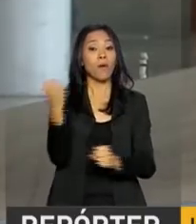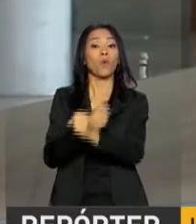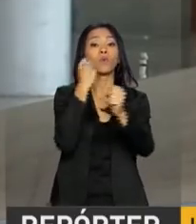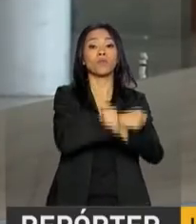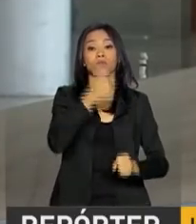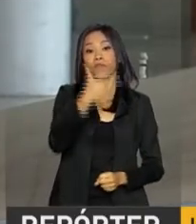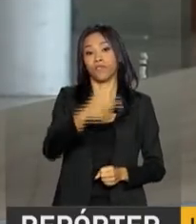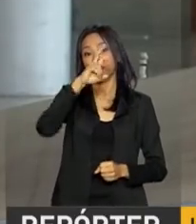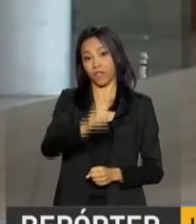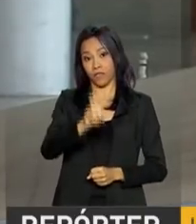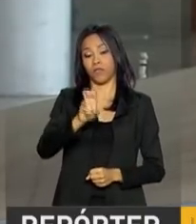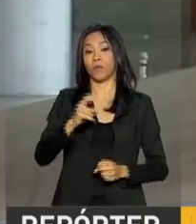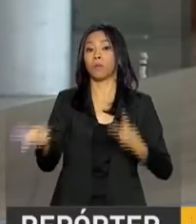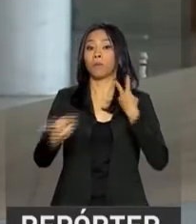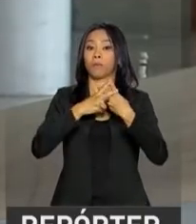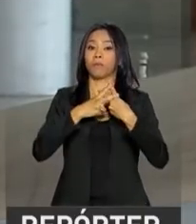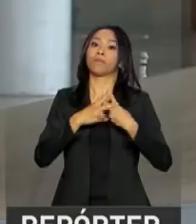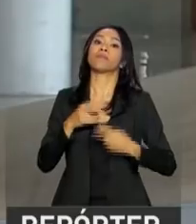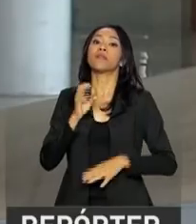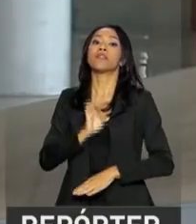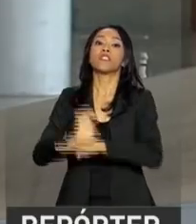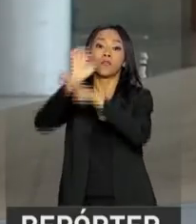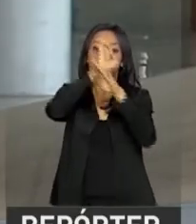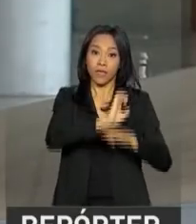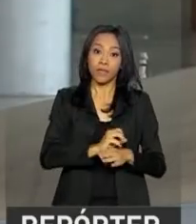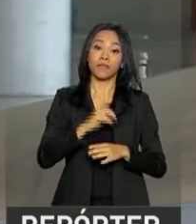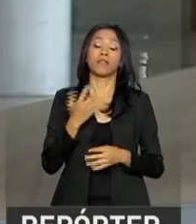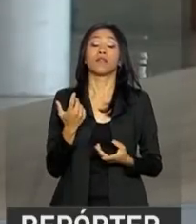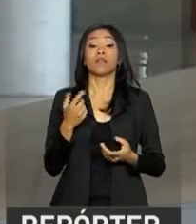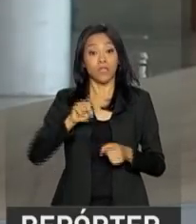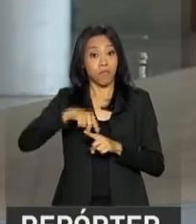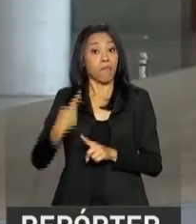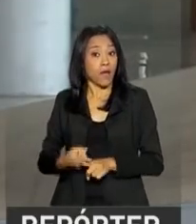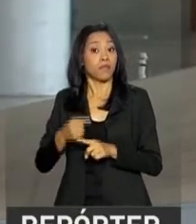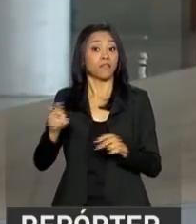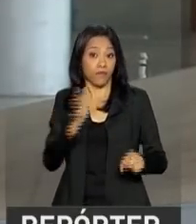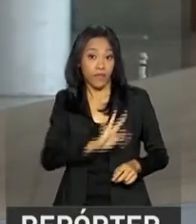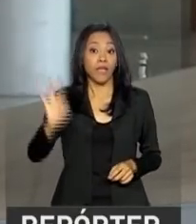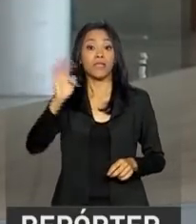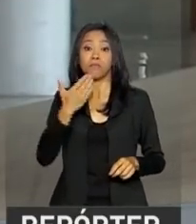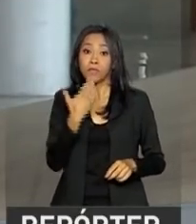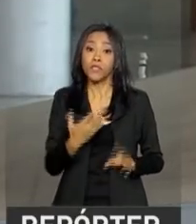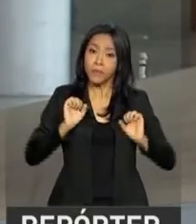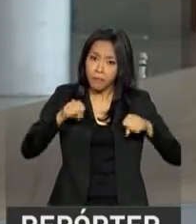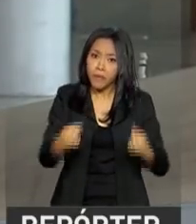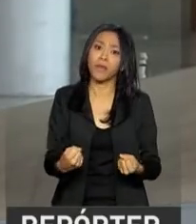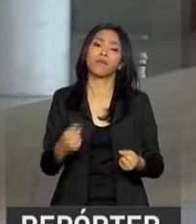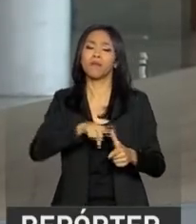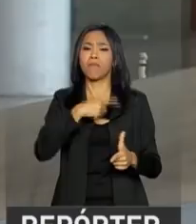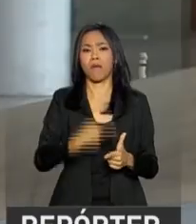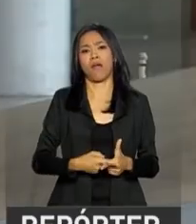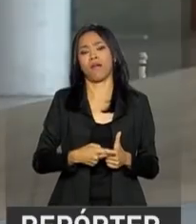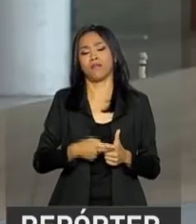estaduais e cinco presídios federais continua disponível e pediu empenho para colocar os projetos em prática e aumentar a oferta de vagas